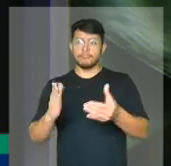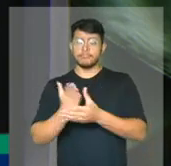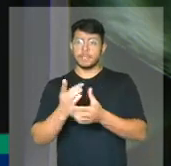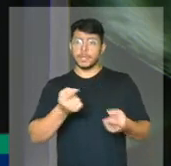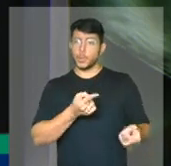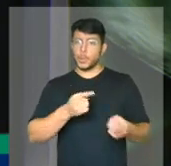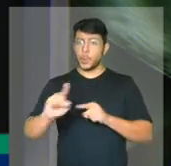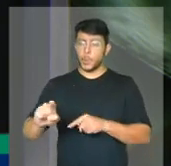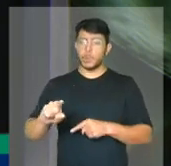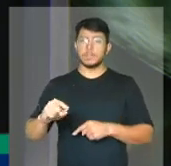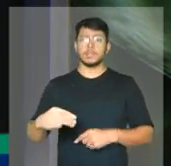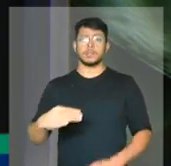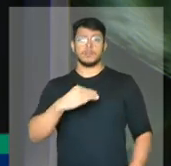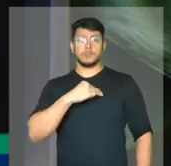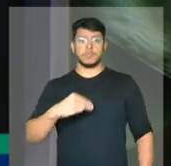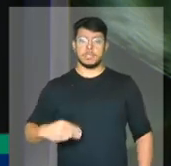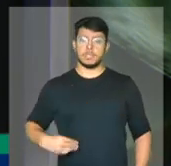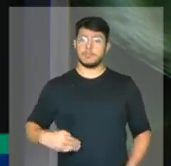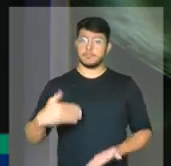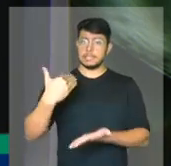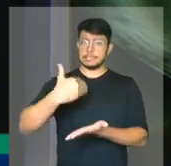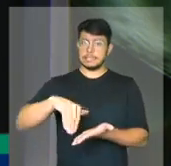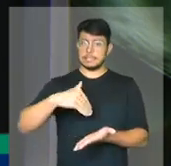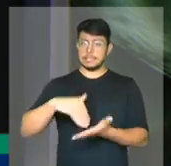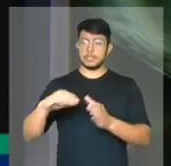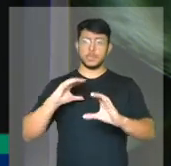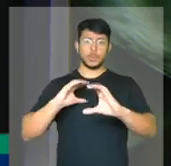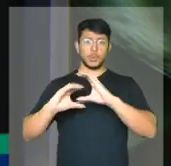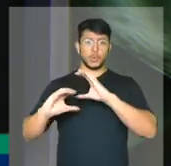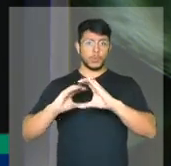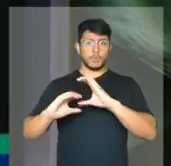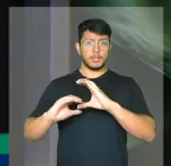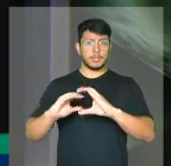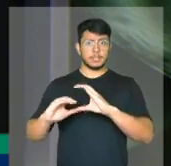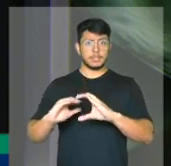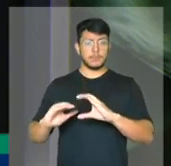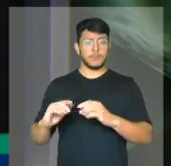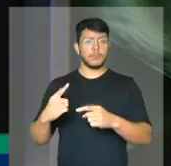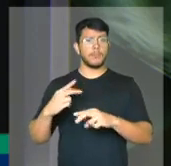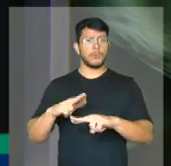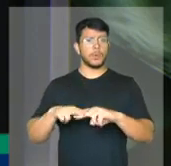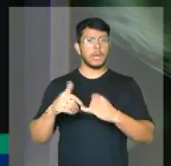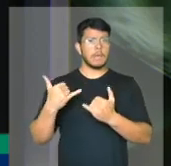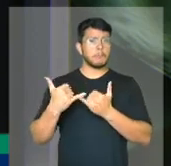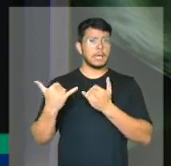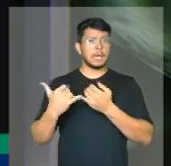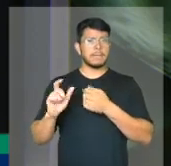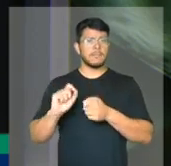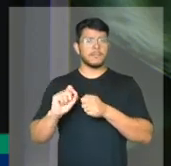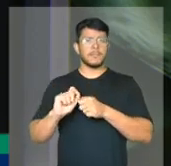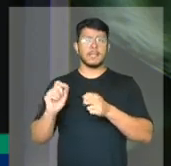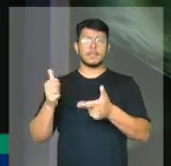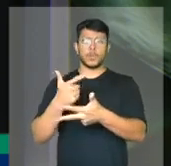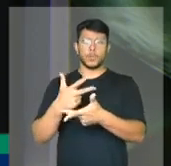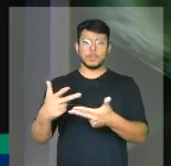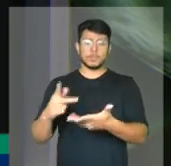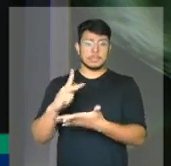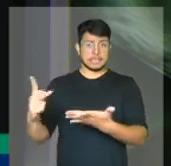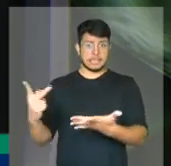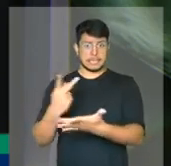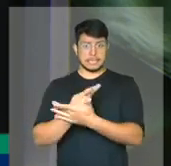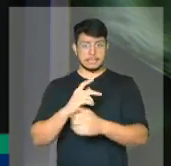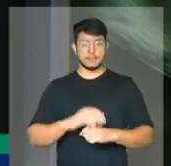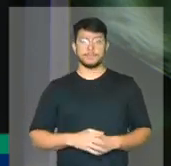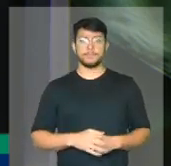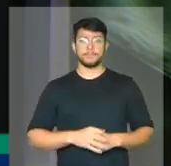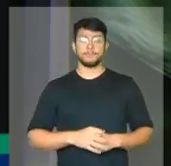Secretaria de Comunicação do governo por indícios de irregularidades. O ministro da